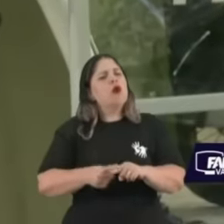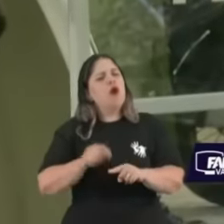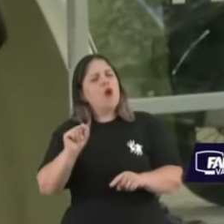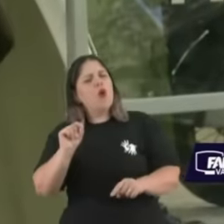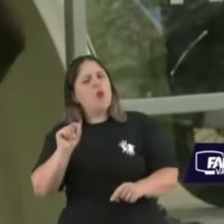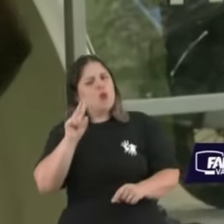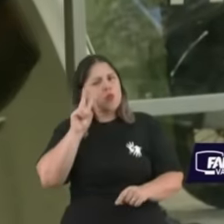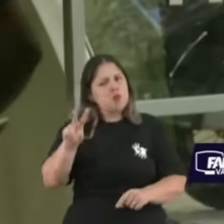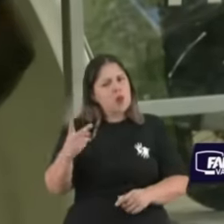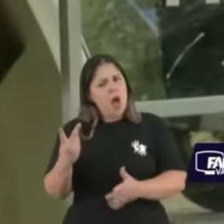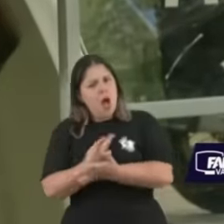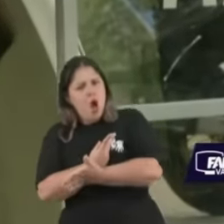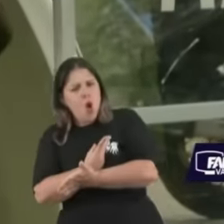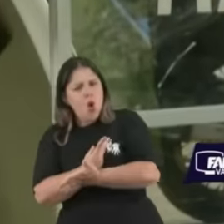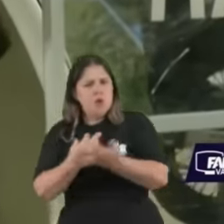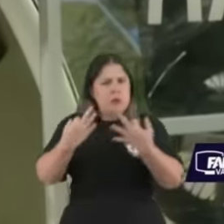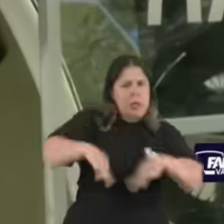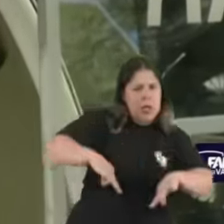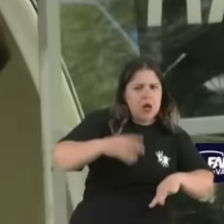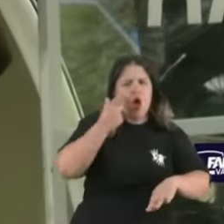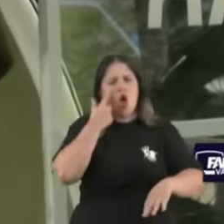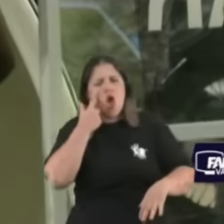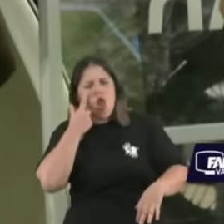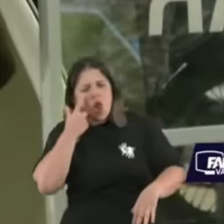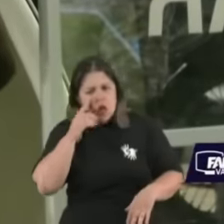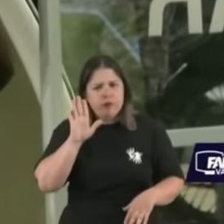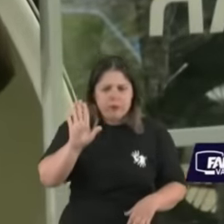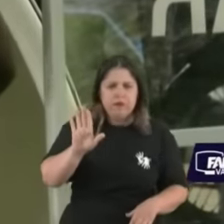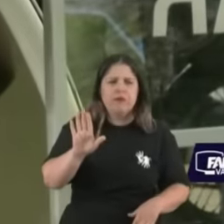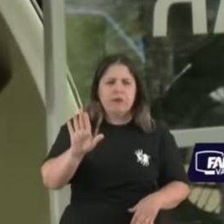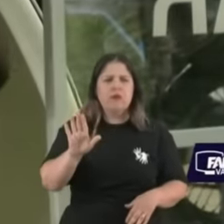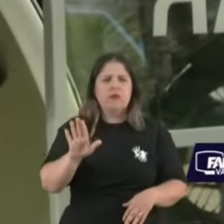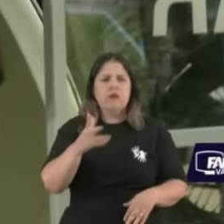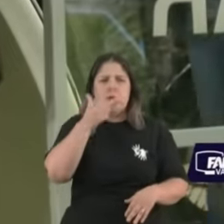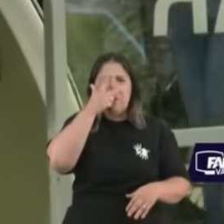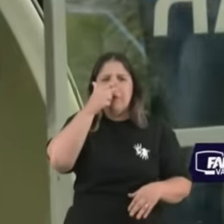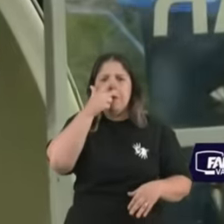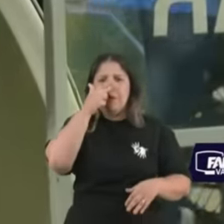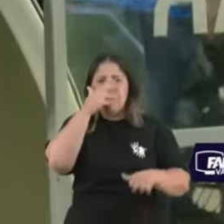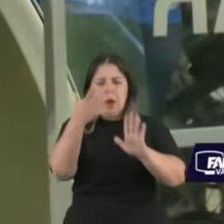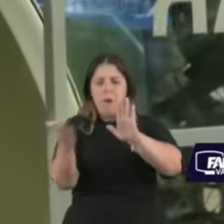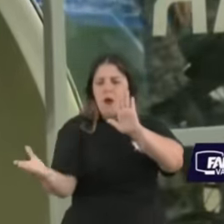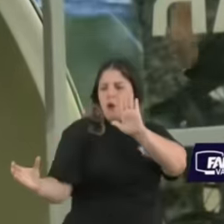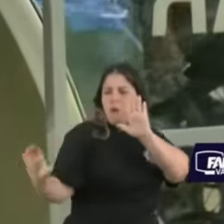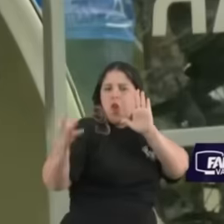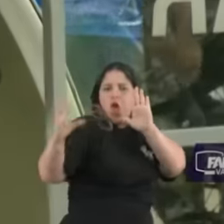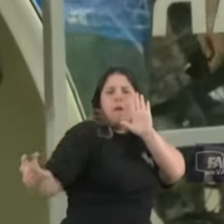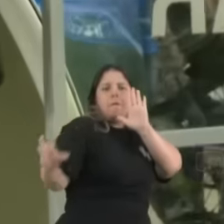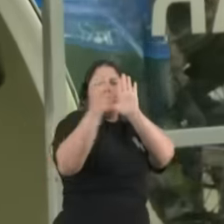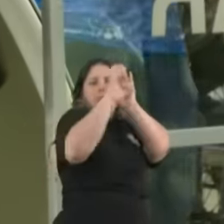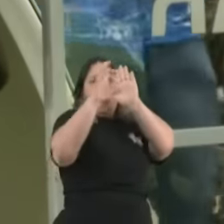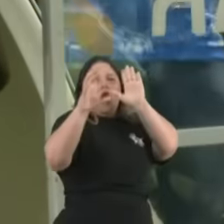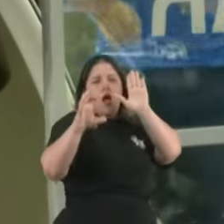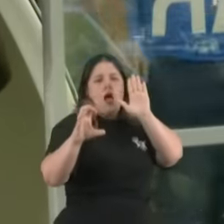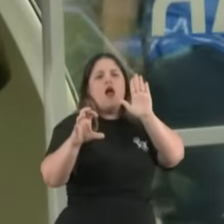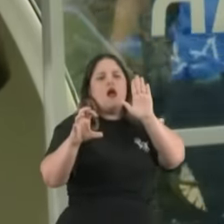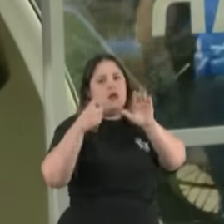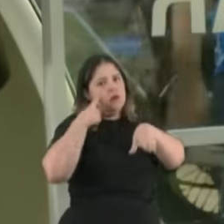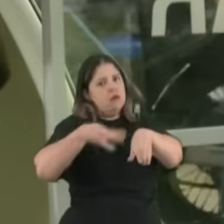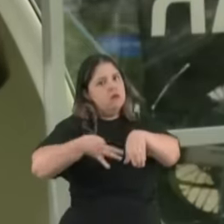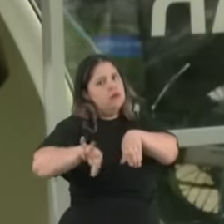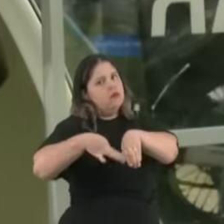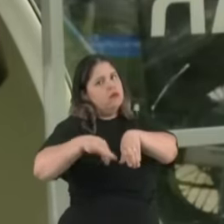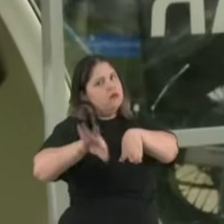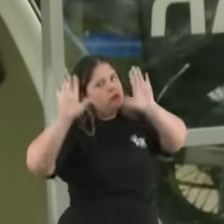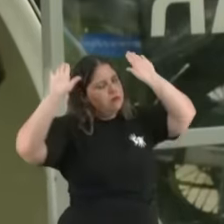para o VAR. Naquele lance que o Asa pediu o toque de mão na área do jogador do CRB, cobrando um pênalti, o Paulo Lira. Exatamente